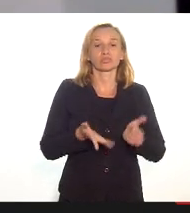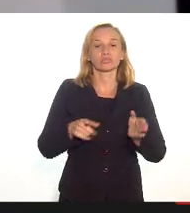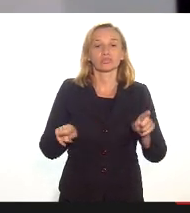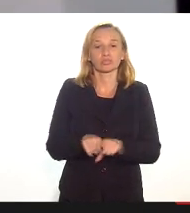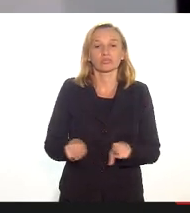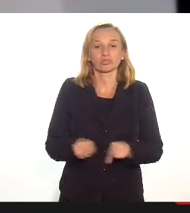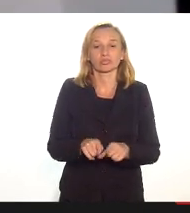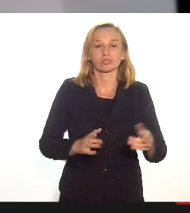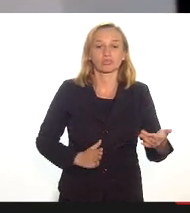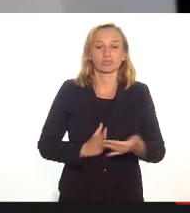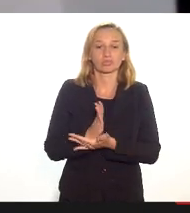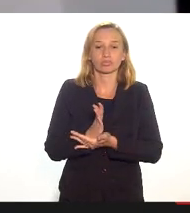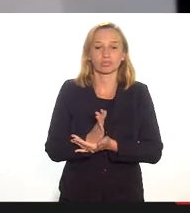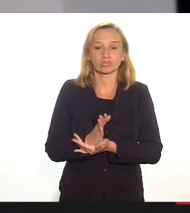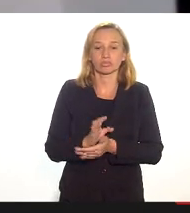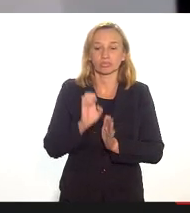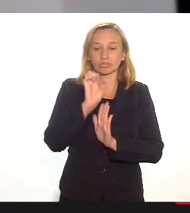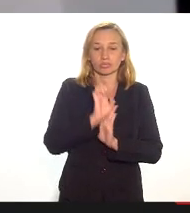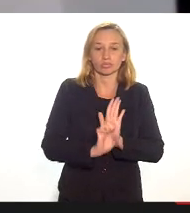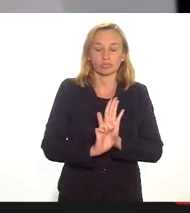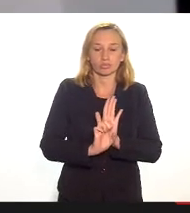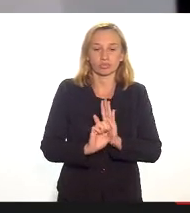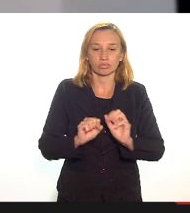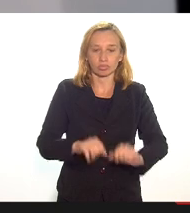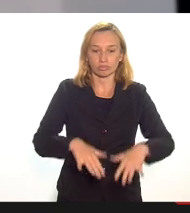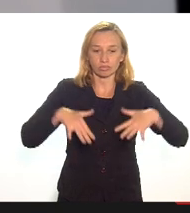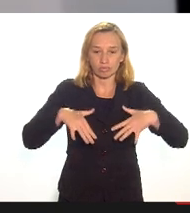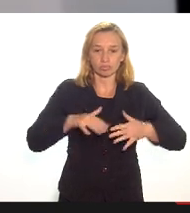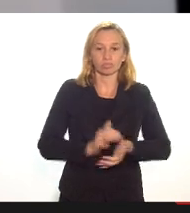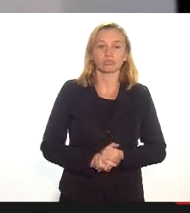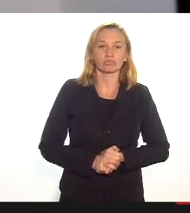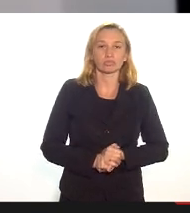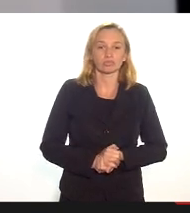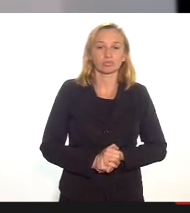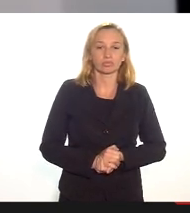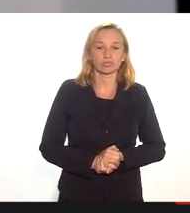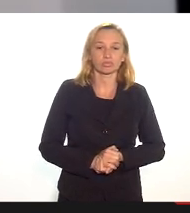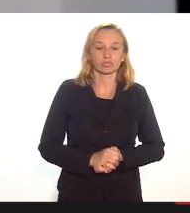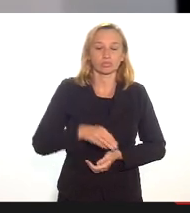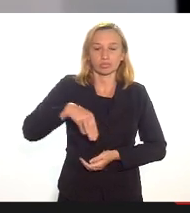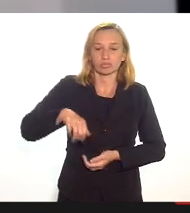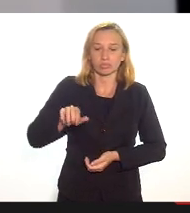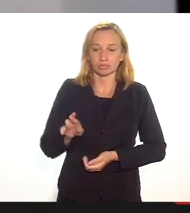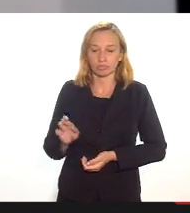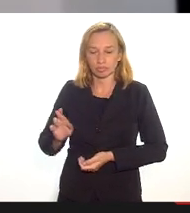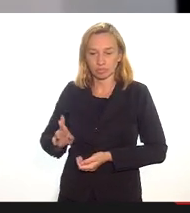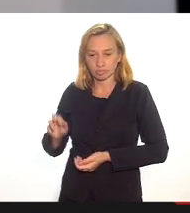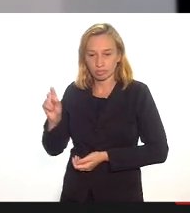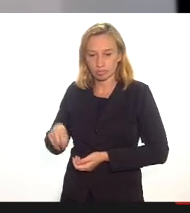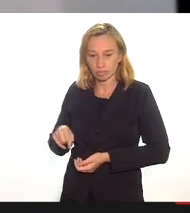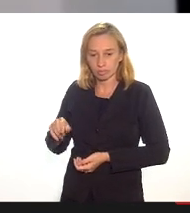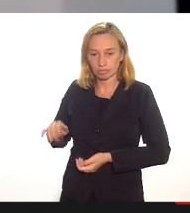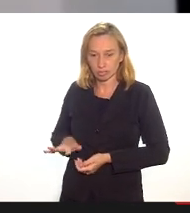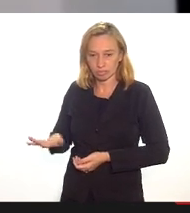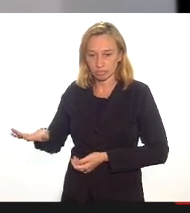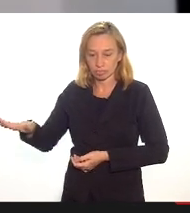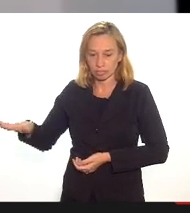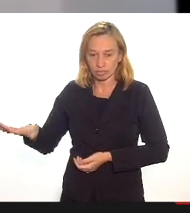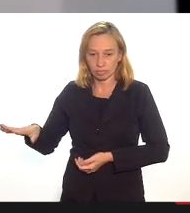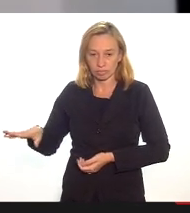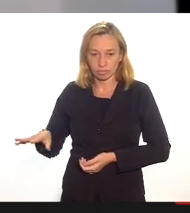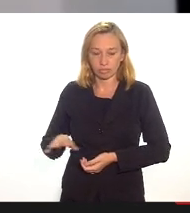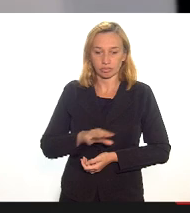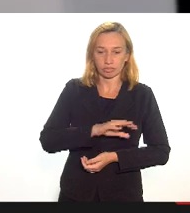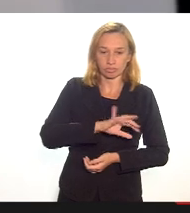aprovamos uma emenda de bancada para a região da Maré, de Manguinhos e Jacarezinho, de 30 milhões